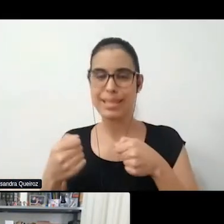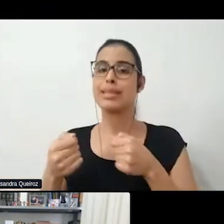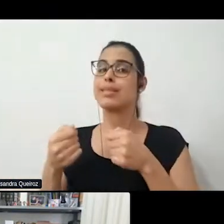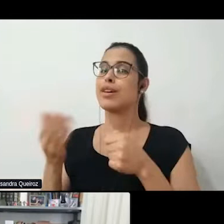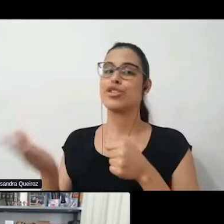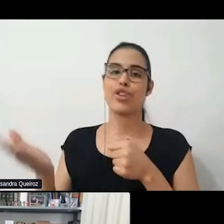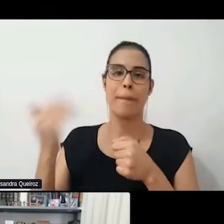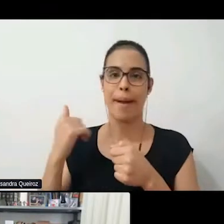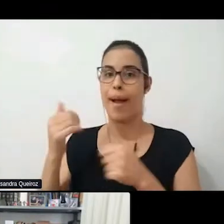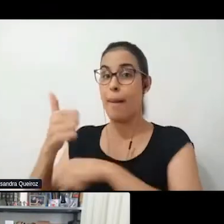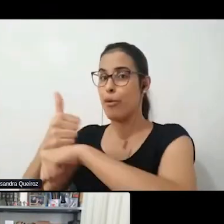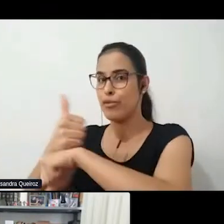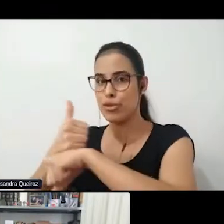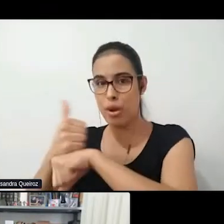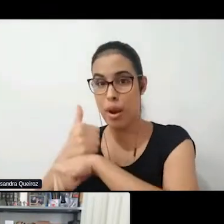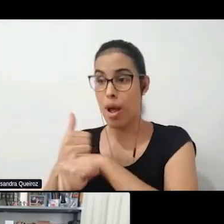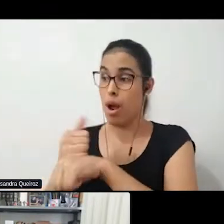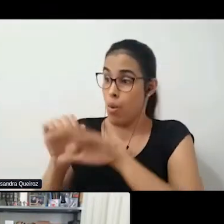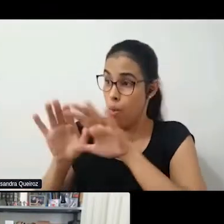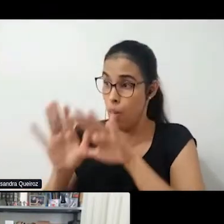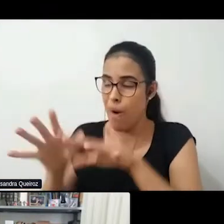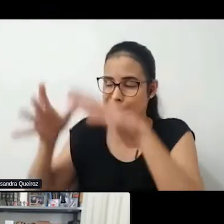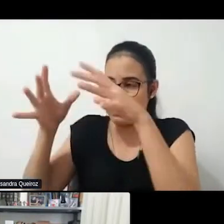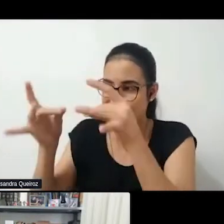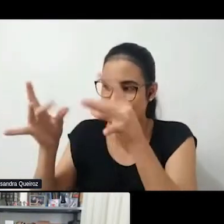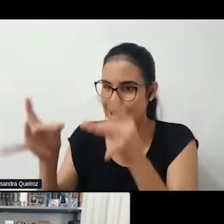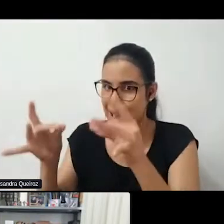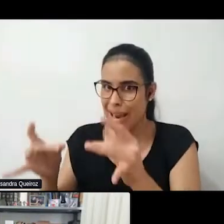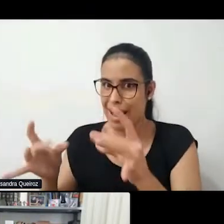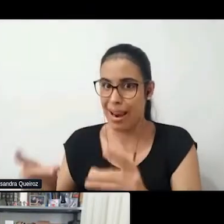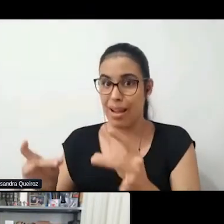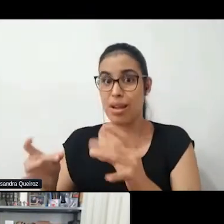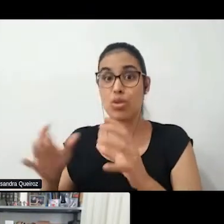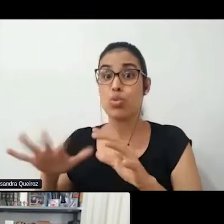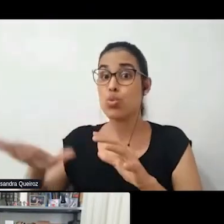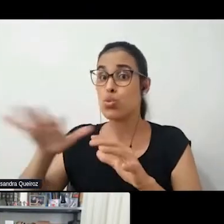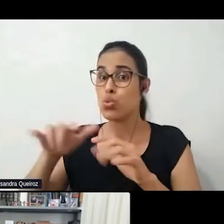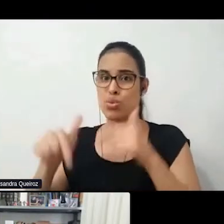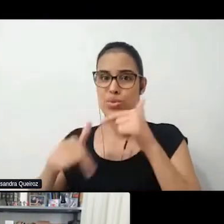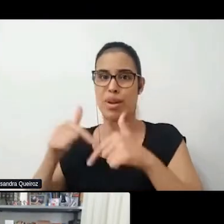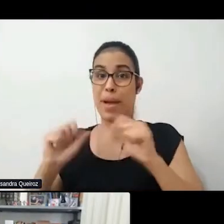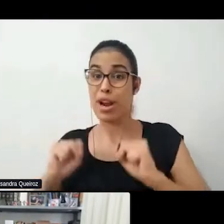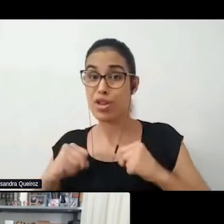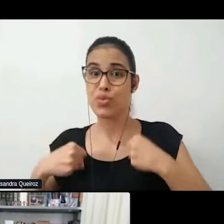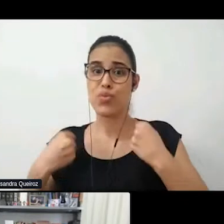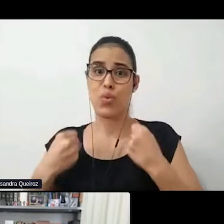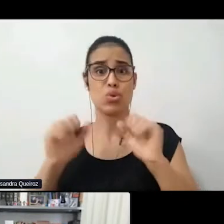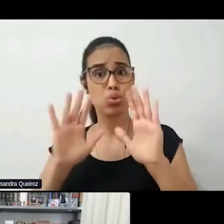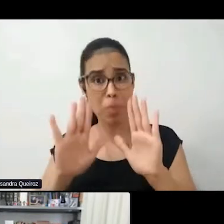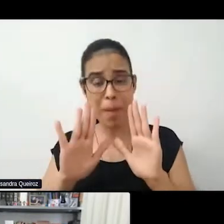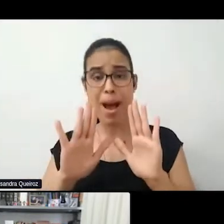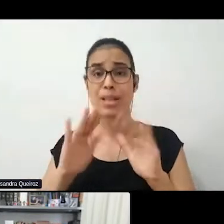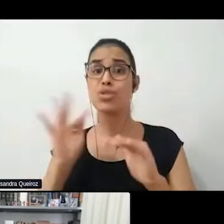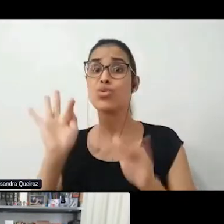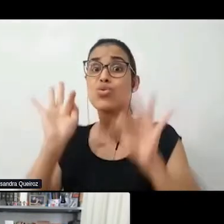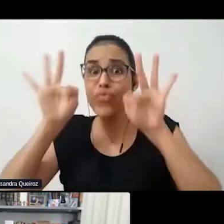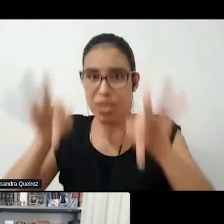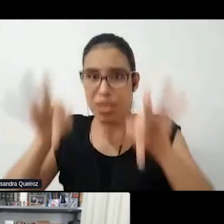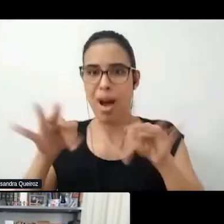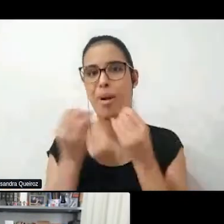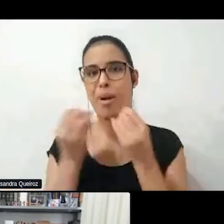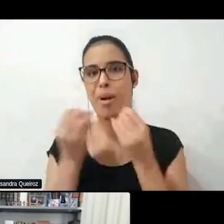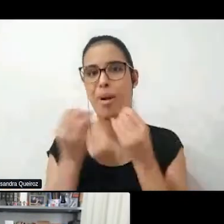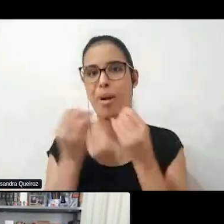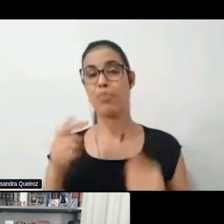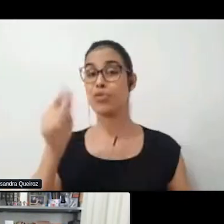mas assim, no final das contas é um esforço que é bem recompensado, né? Sim. Eu quero complementar